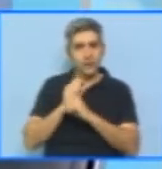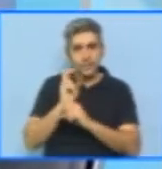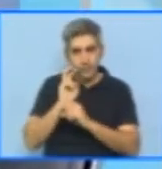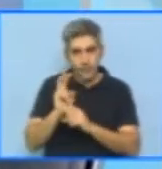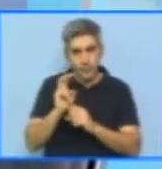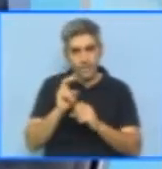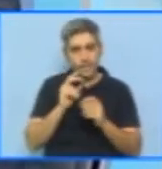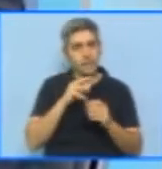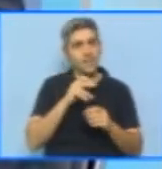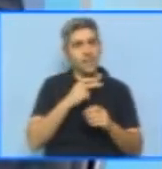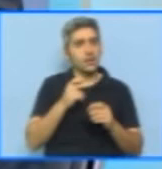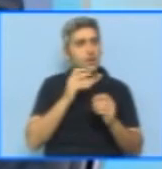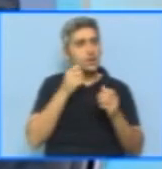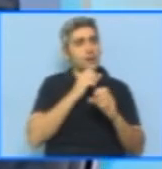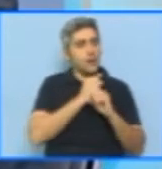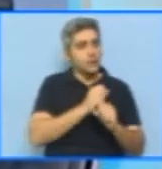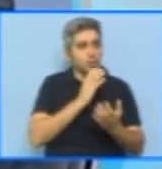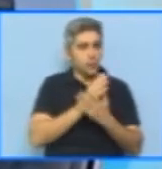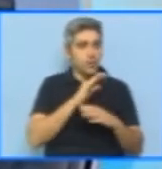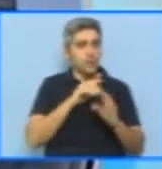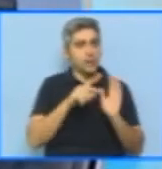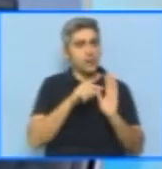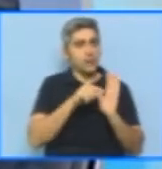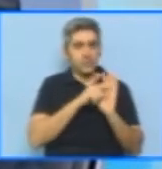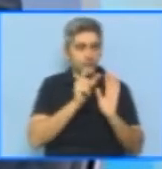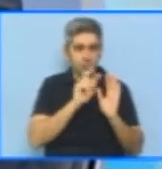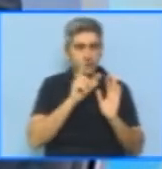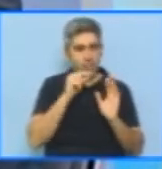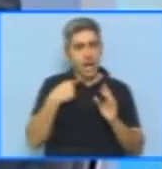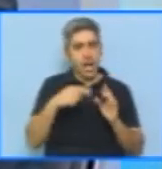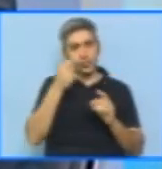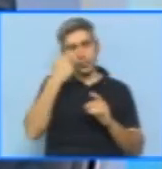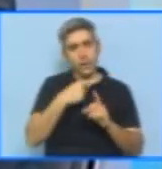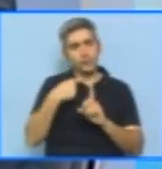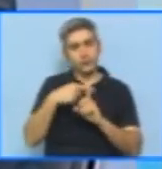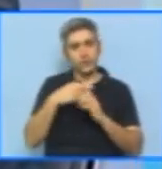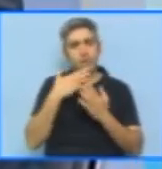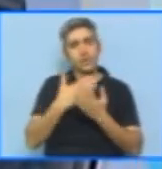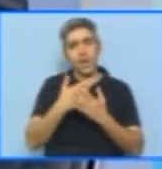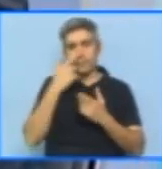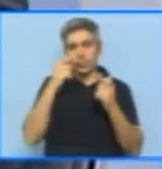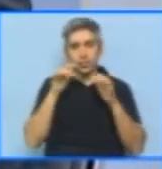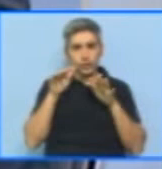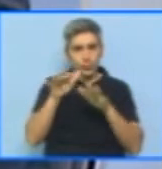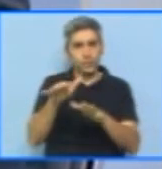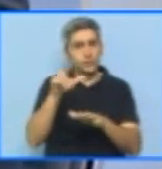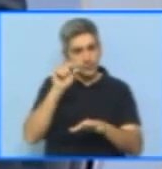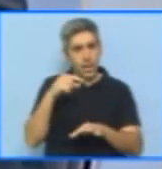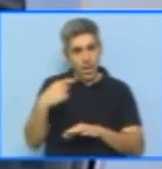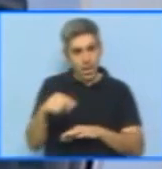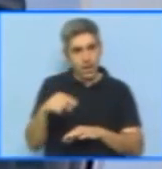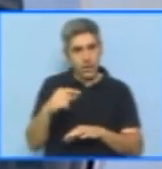se prenderem aos média. Há muitas histórias positivas que fazem também a audiência. Há que,